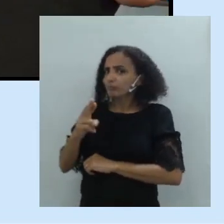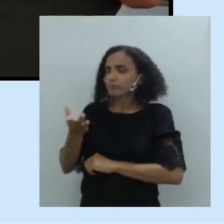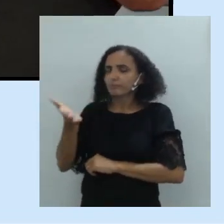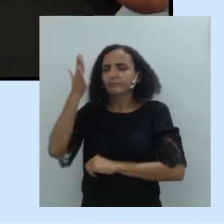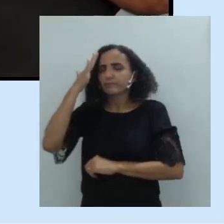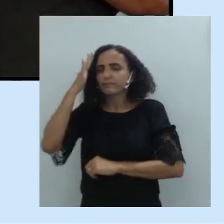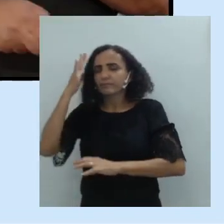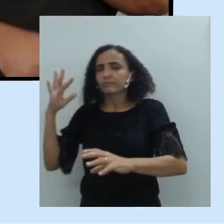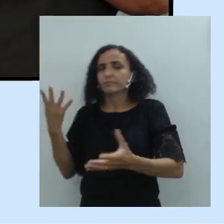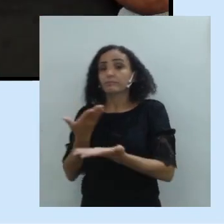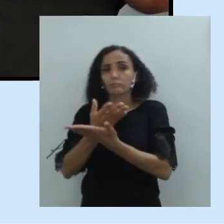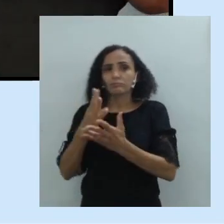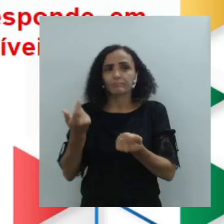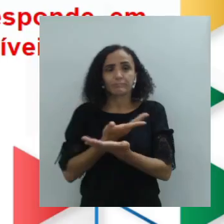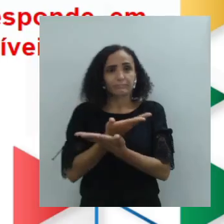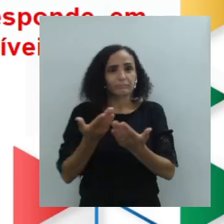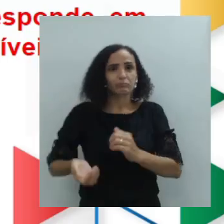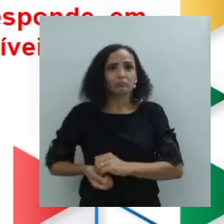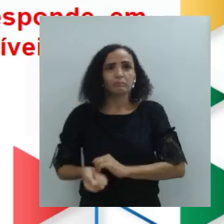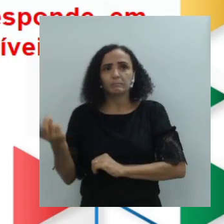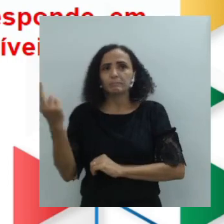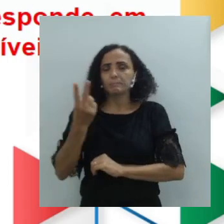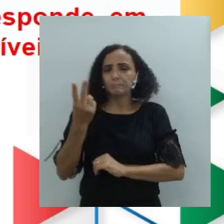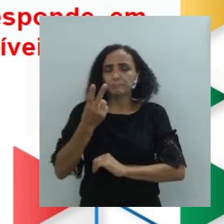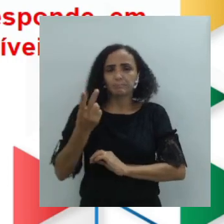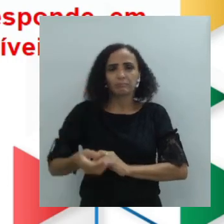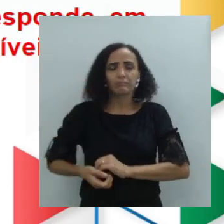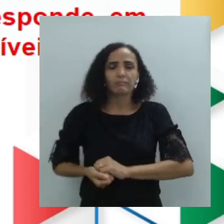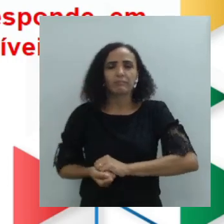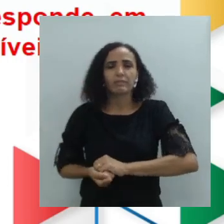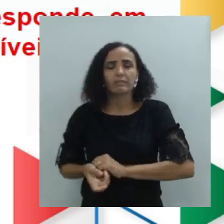assunto. Vamos embora. Exercício 2.